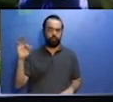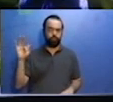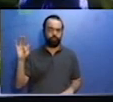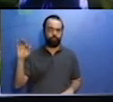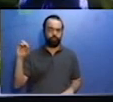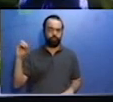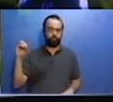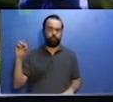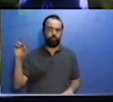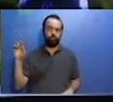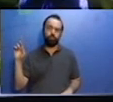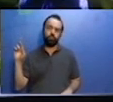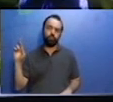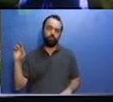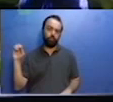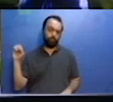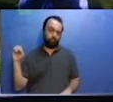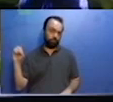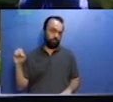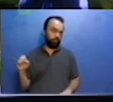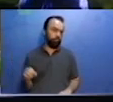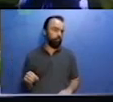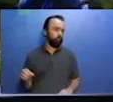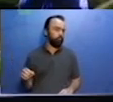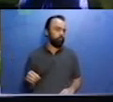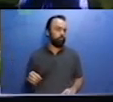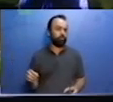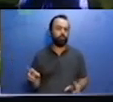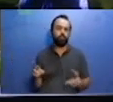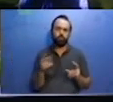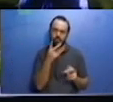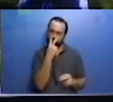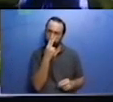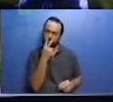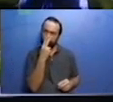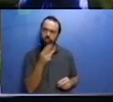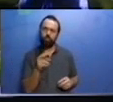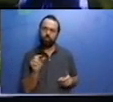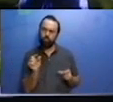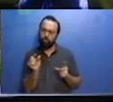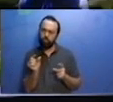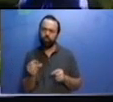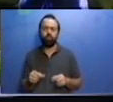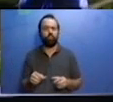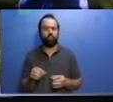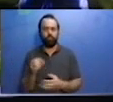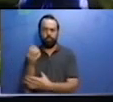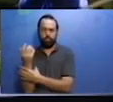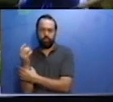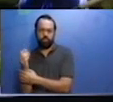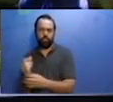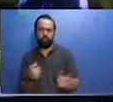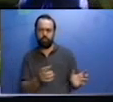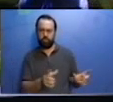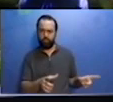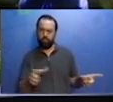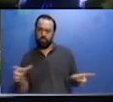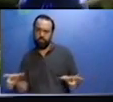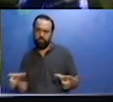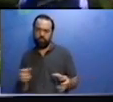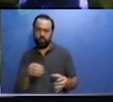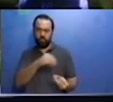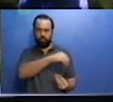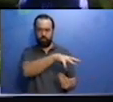porque ele tem uma certa semelhança com vegetais, com plantas. Eles ficam fixos no solo, eles têm algo parecido com um caule, mas não é